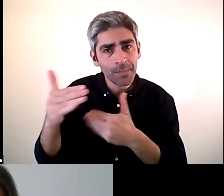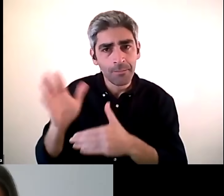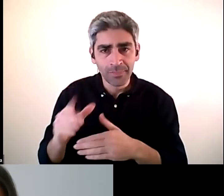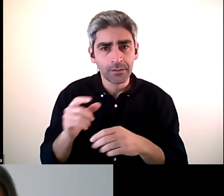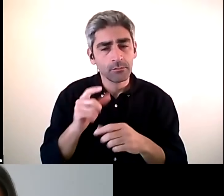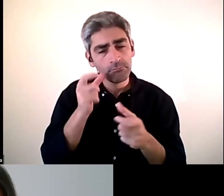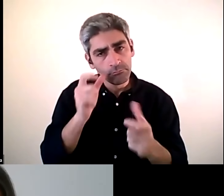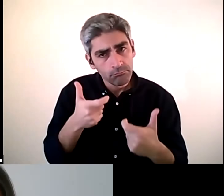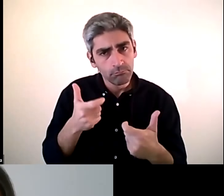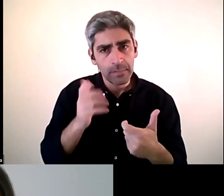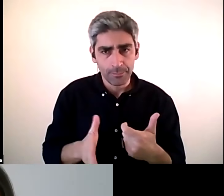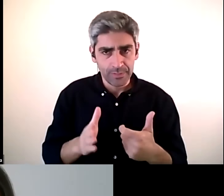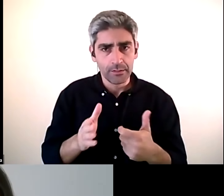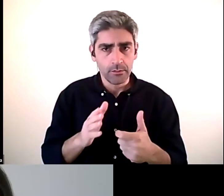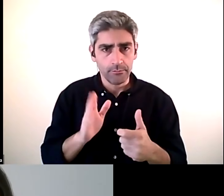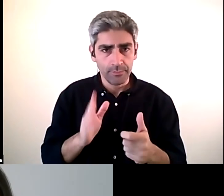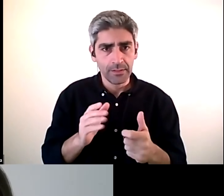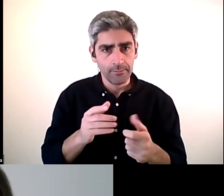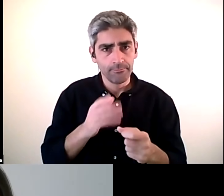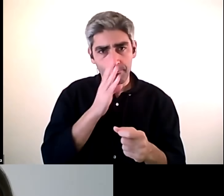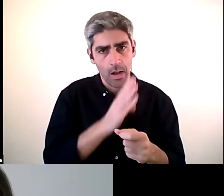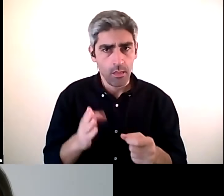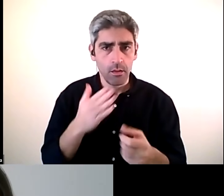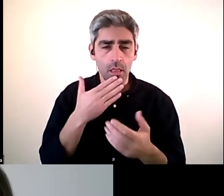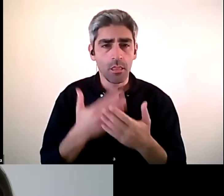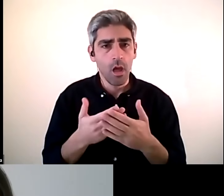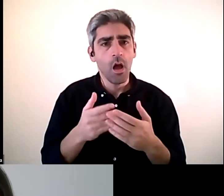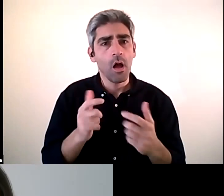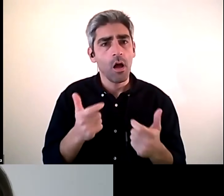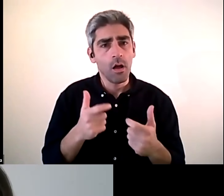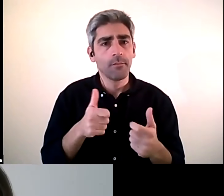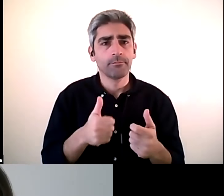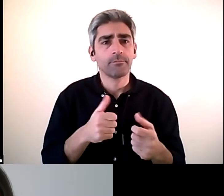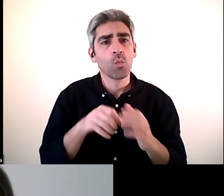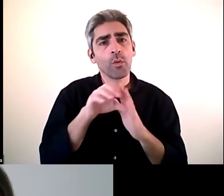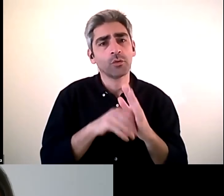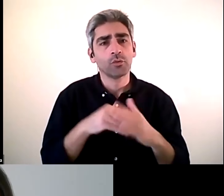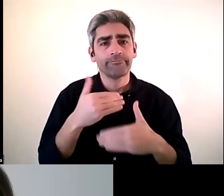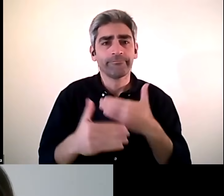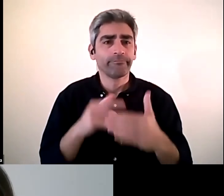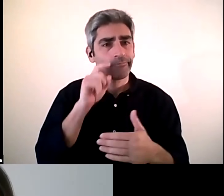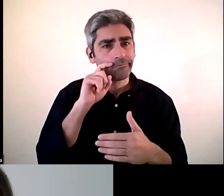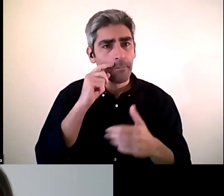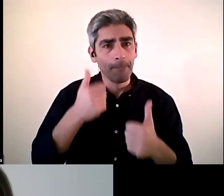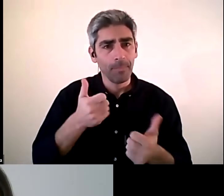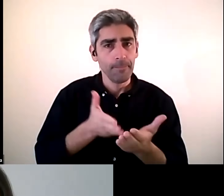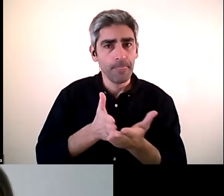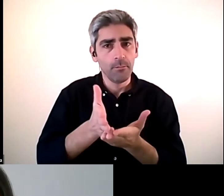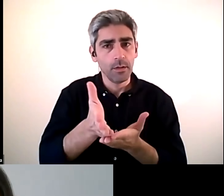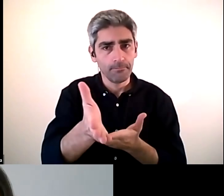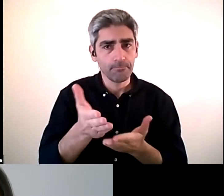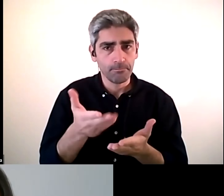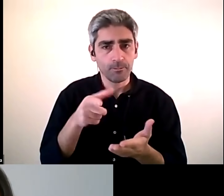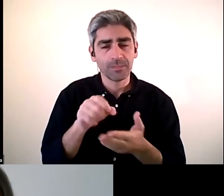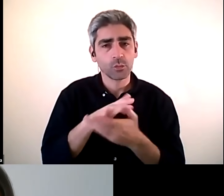necessário serem implementados para que haja aqui condições para assegurar se